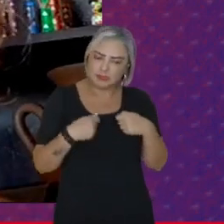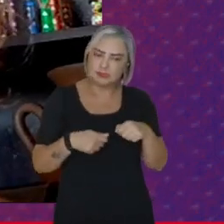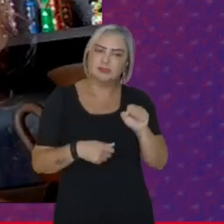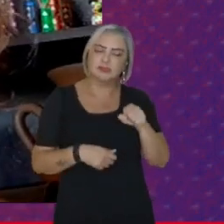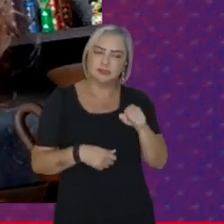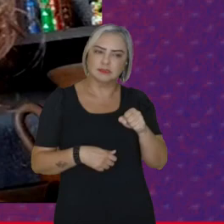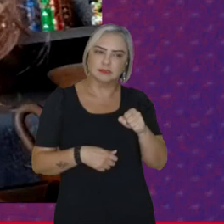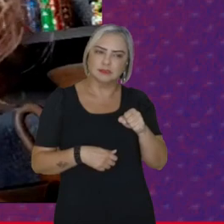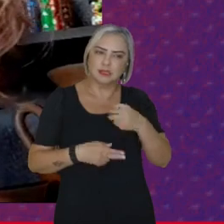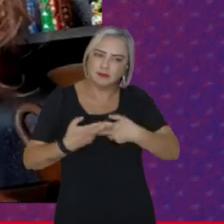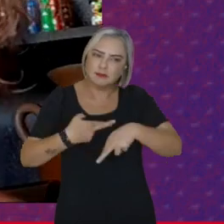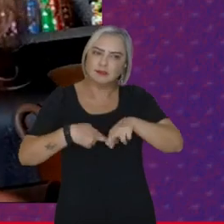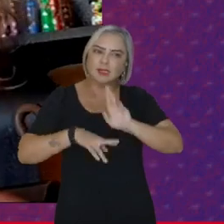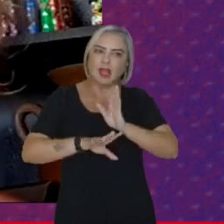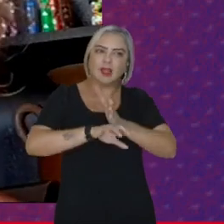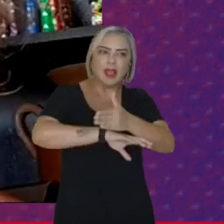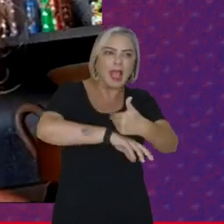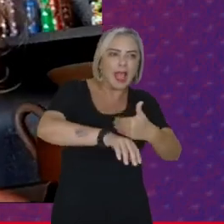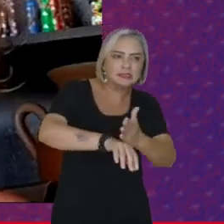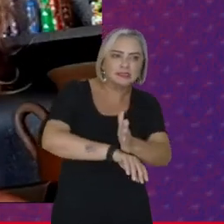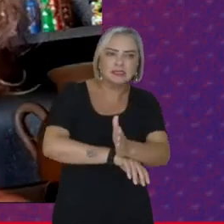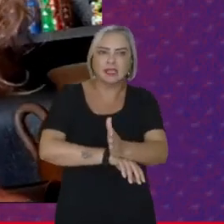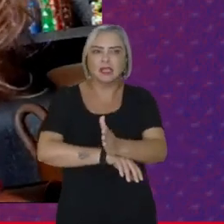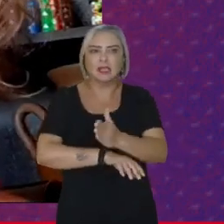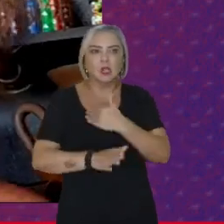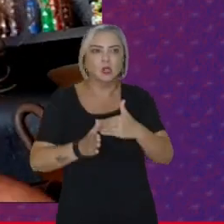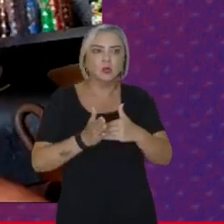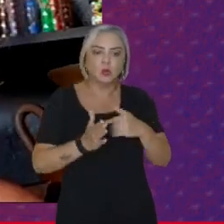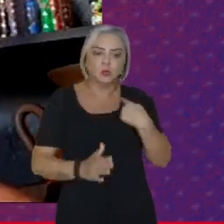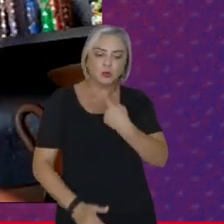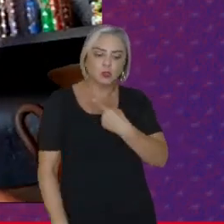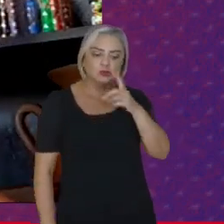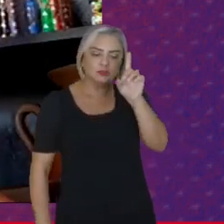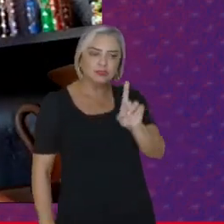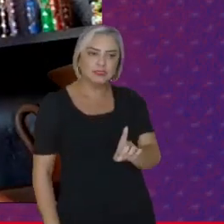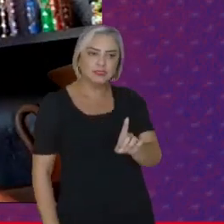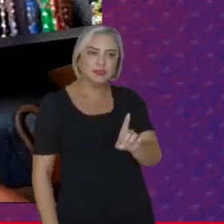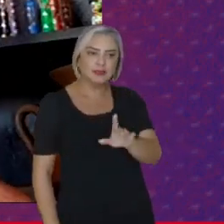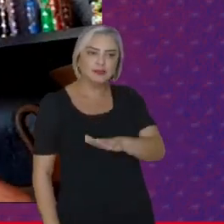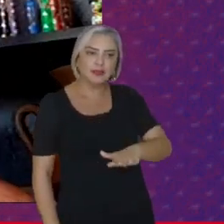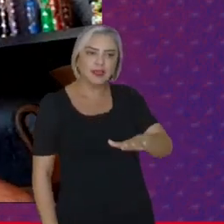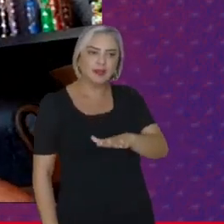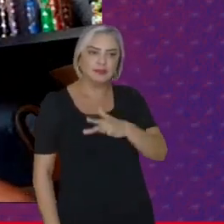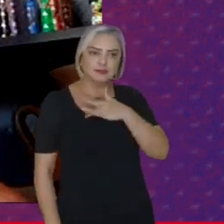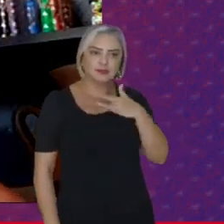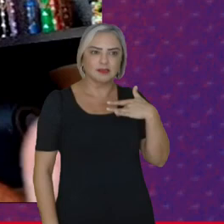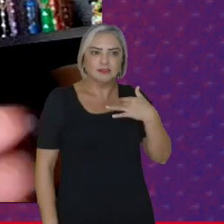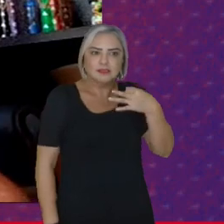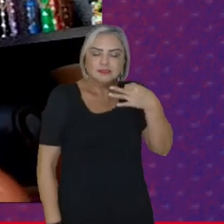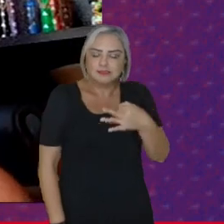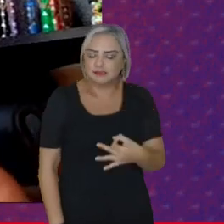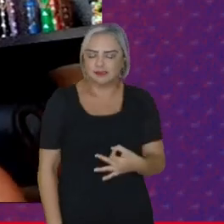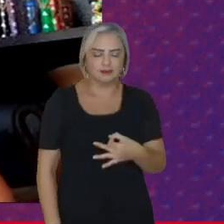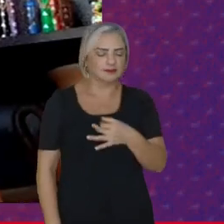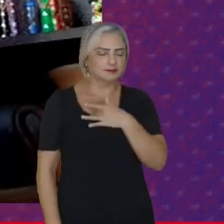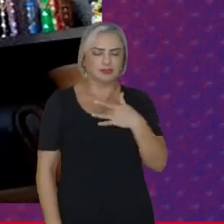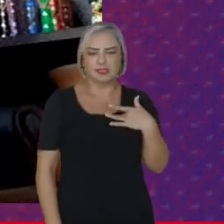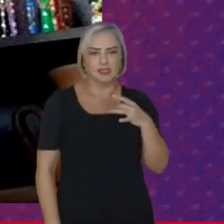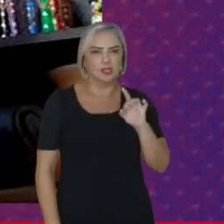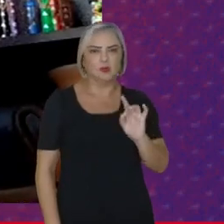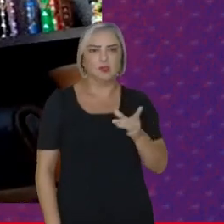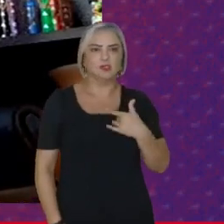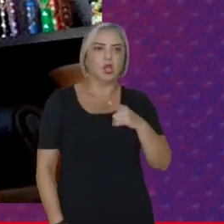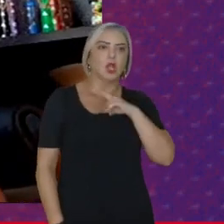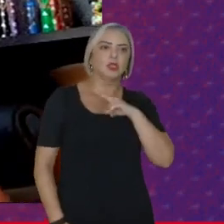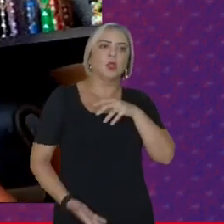sim, resgatar esse acesso, resgatar todo o nosso direito no campo da saúde. E claro que a saúde não é só a gente